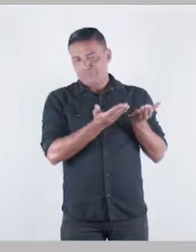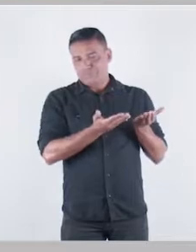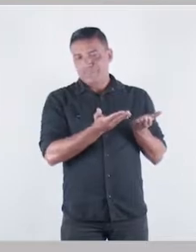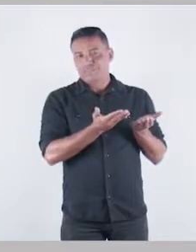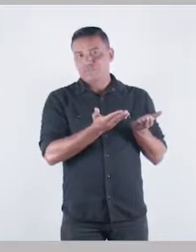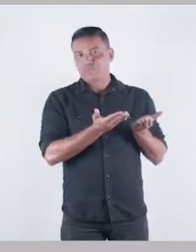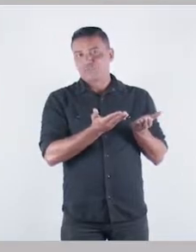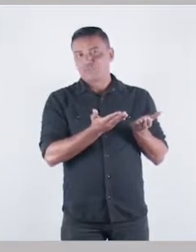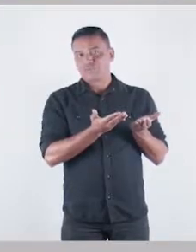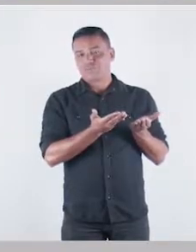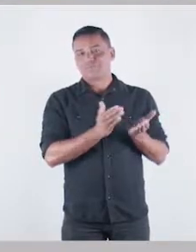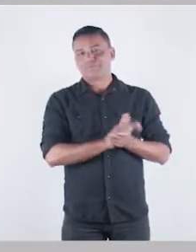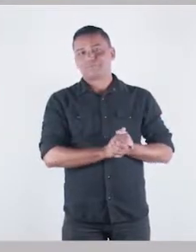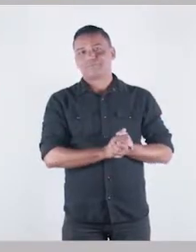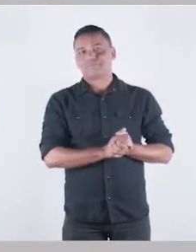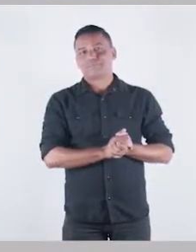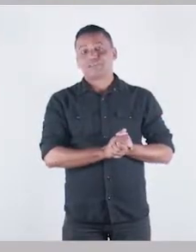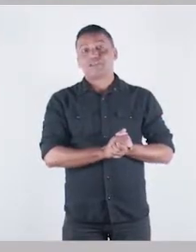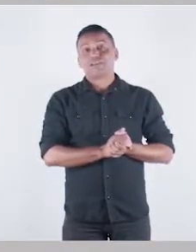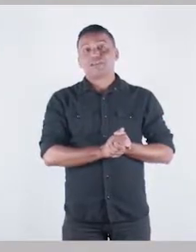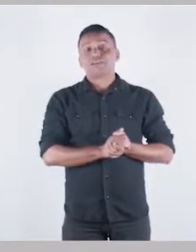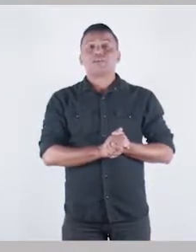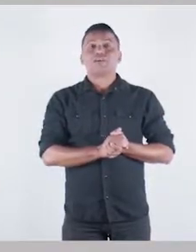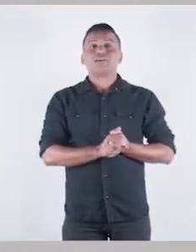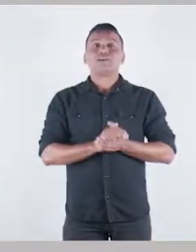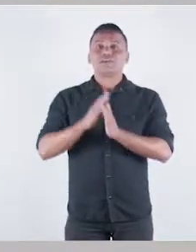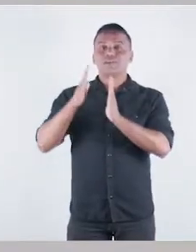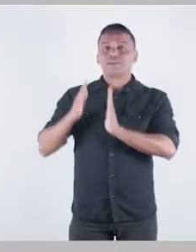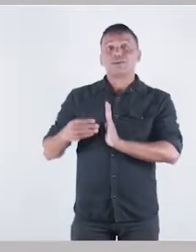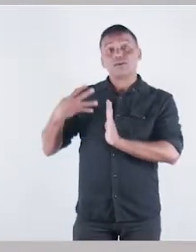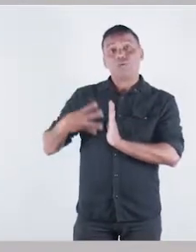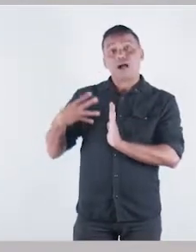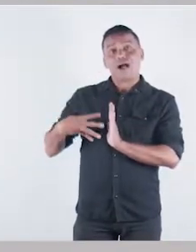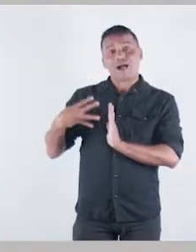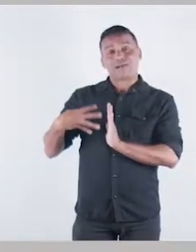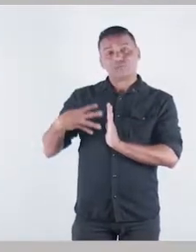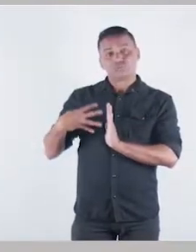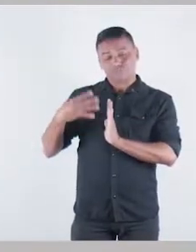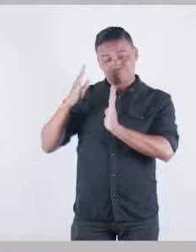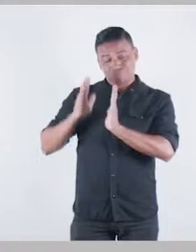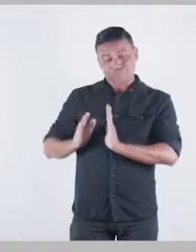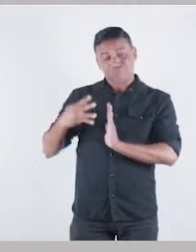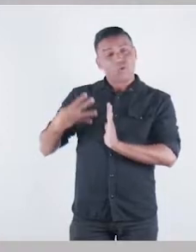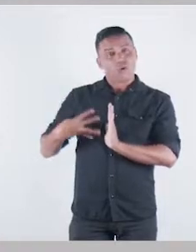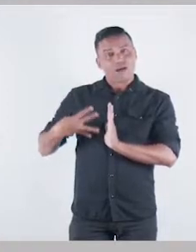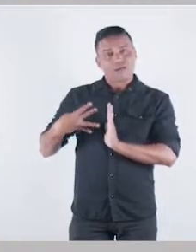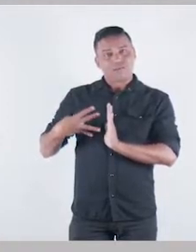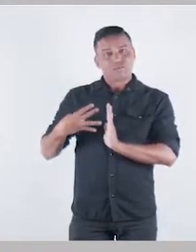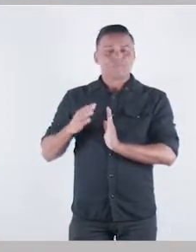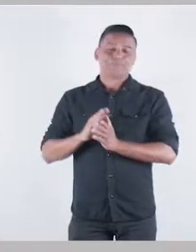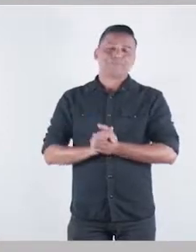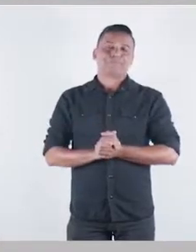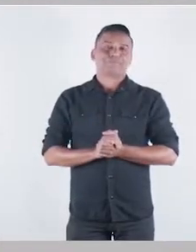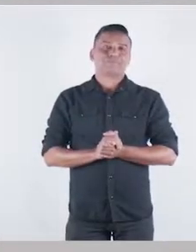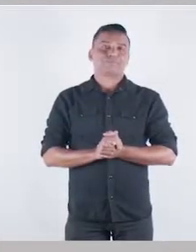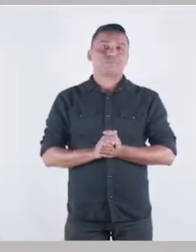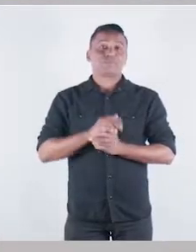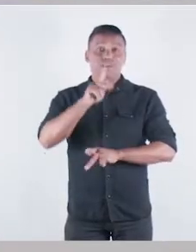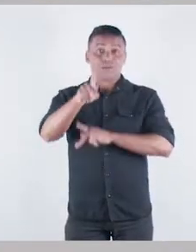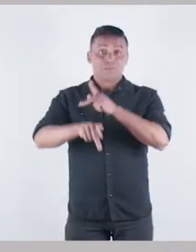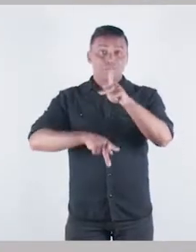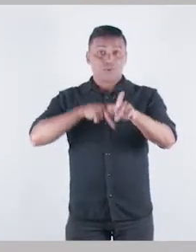guarda para mim um último movimento, que é o 4º movimento, que é O Povo